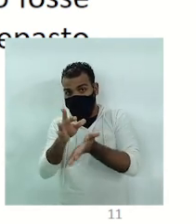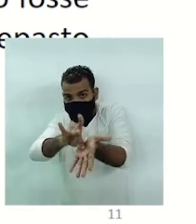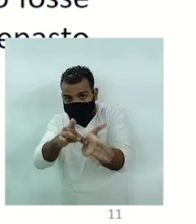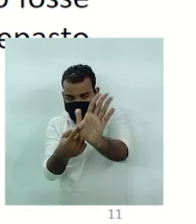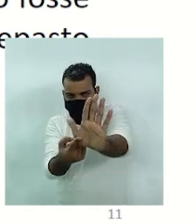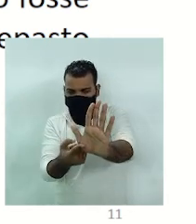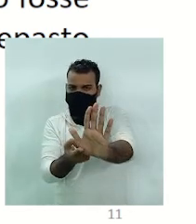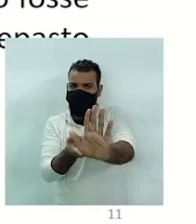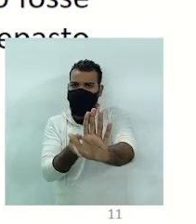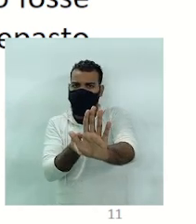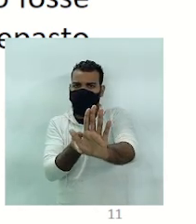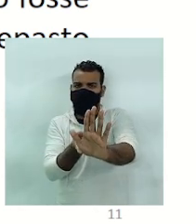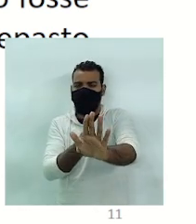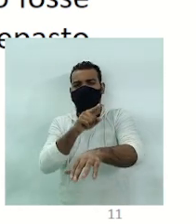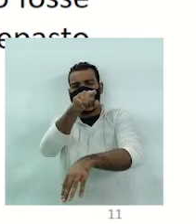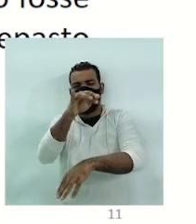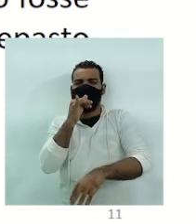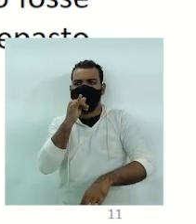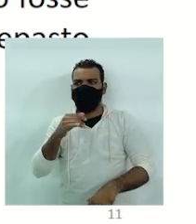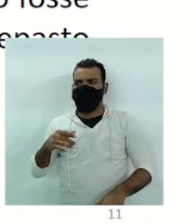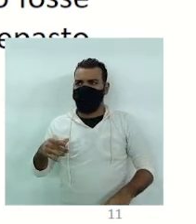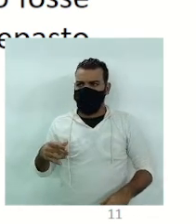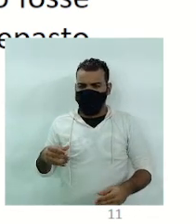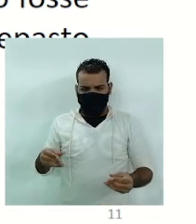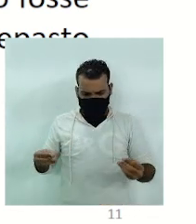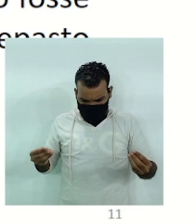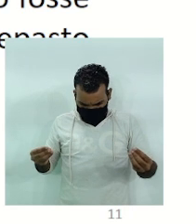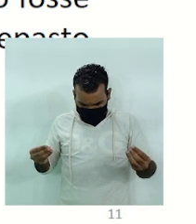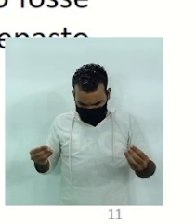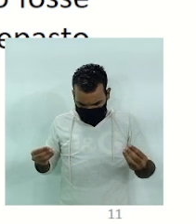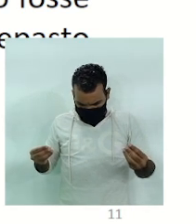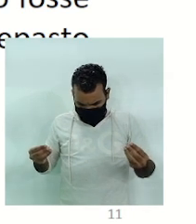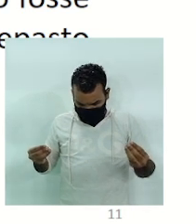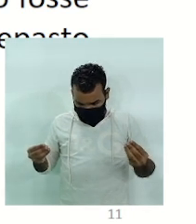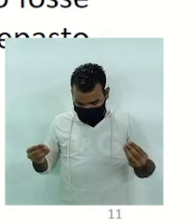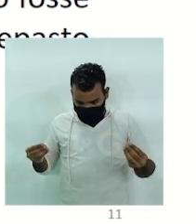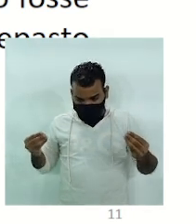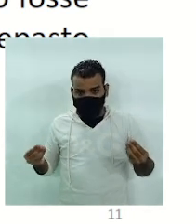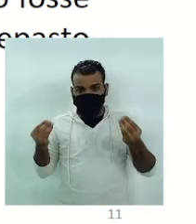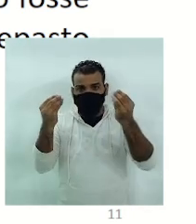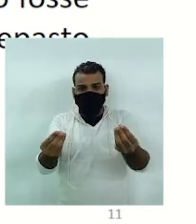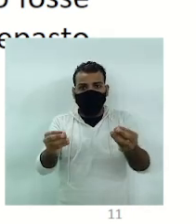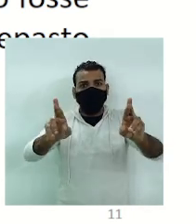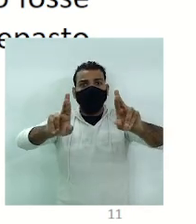Ou seja, você vai me impor, você está trazendo algo que é